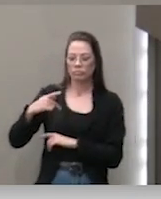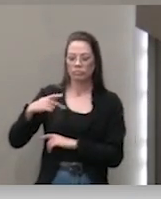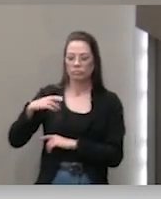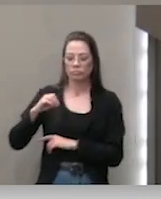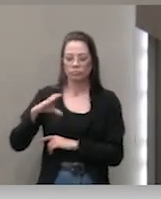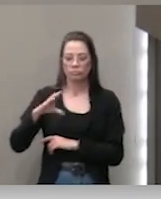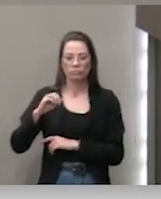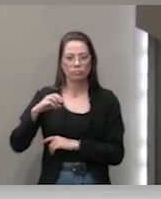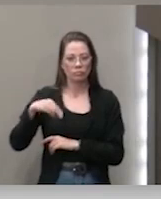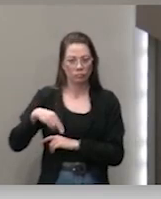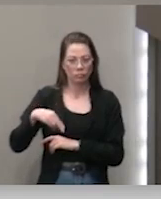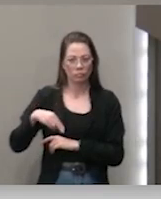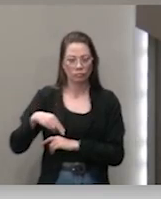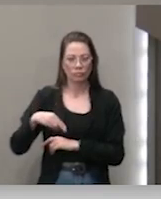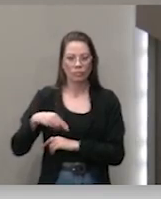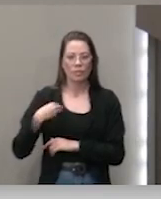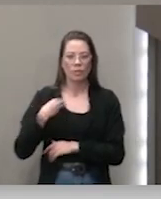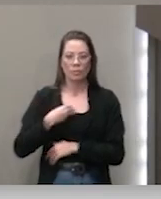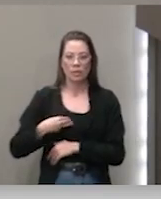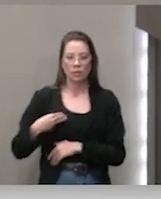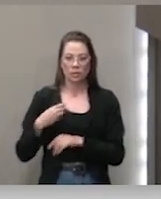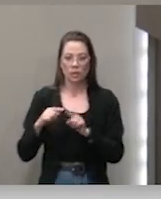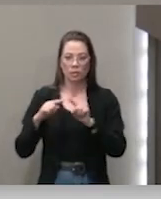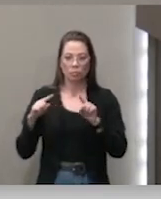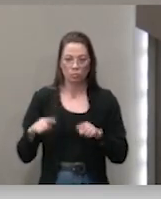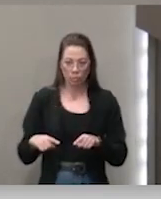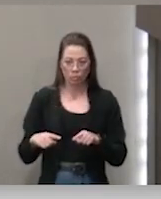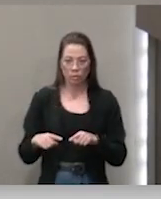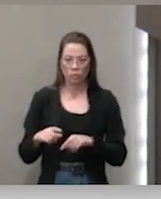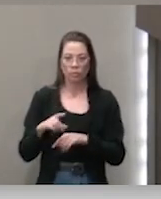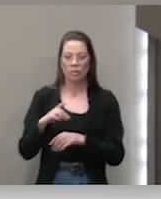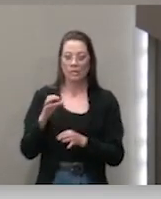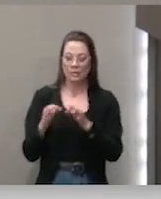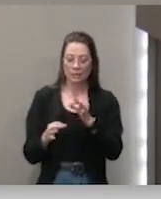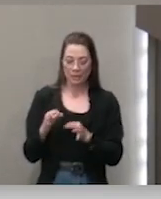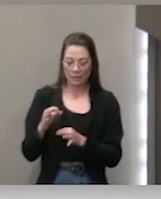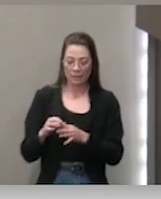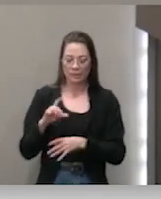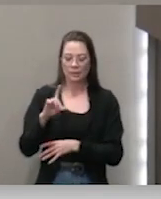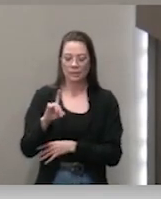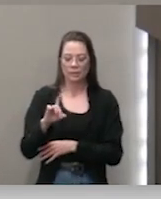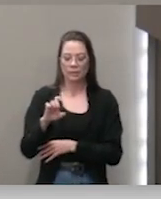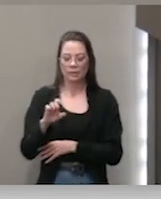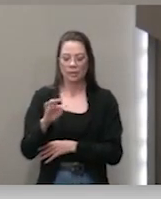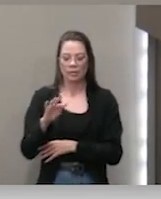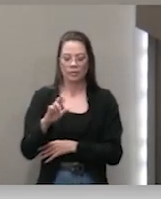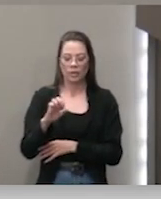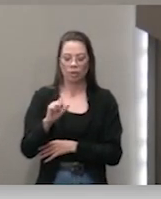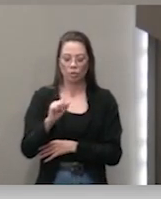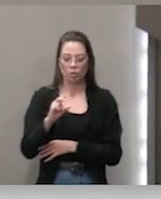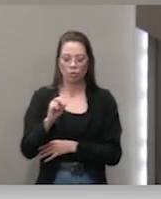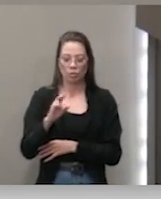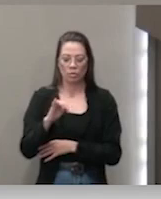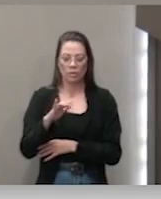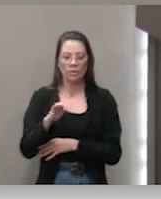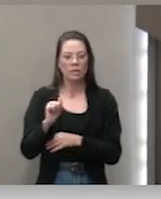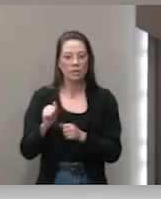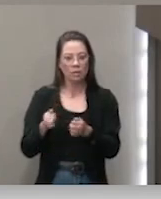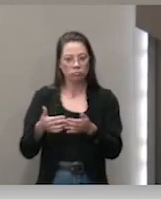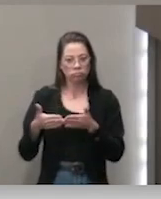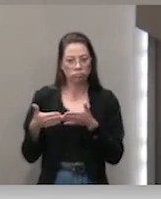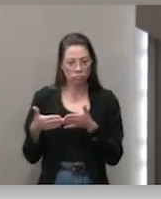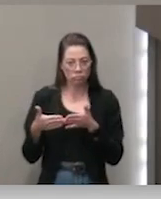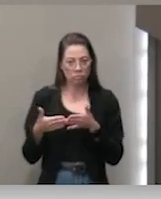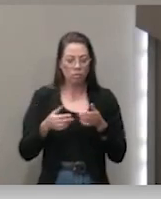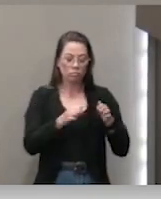Ministério Público, existe a Defensoria Pública para quem precisar entrar na Justiça, e existe a audiência pública, onde